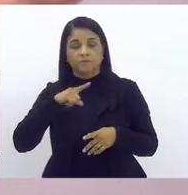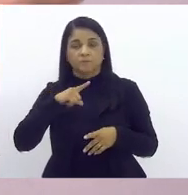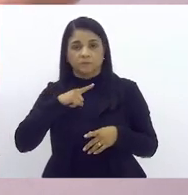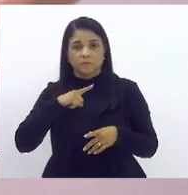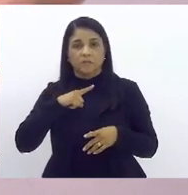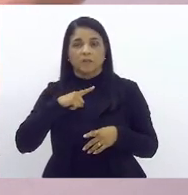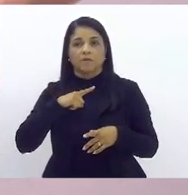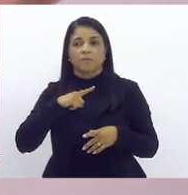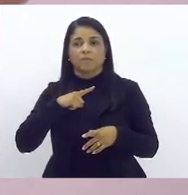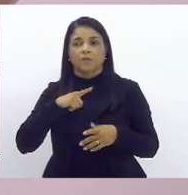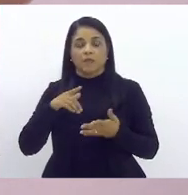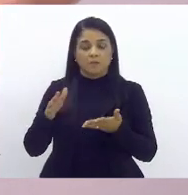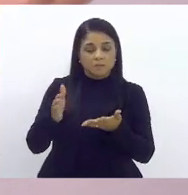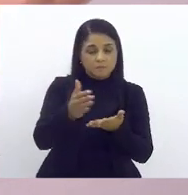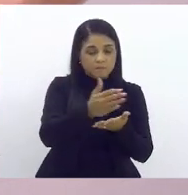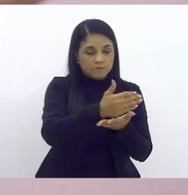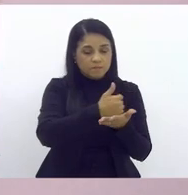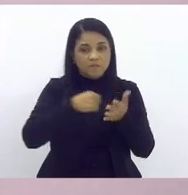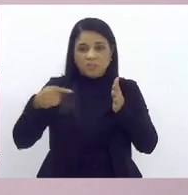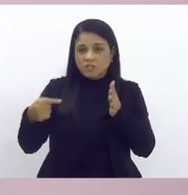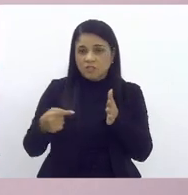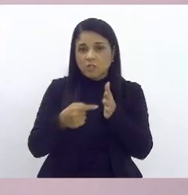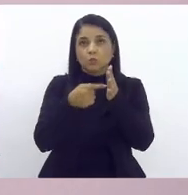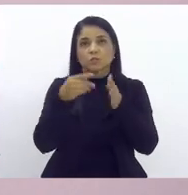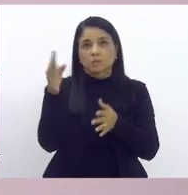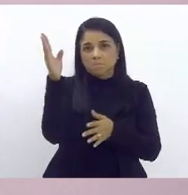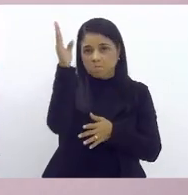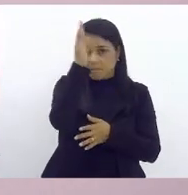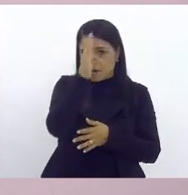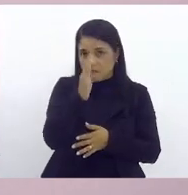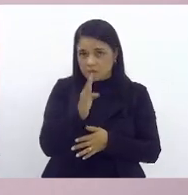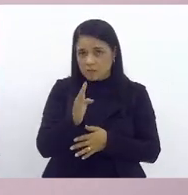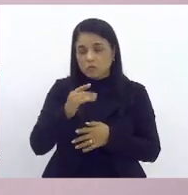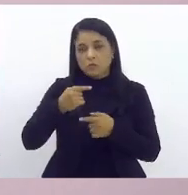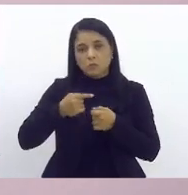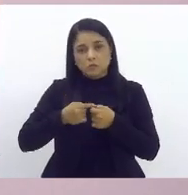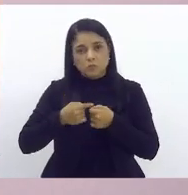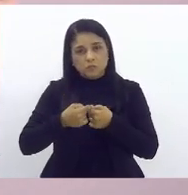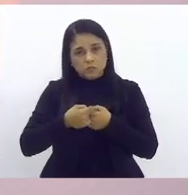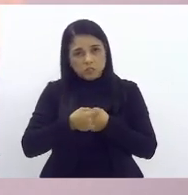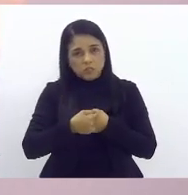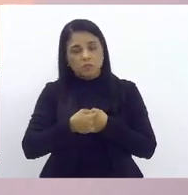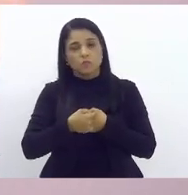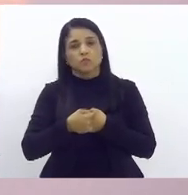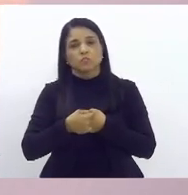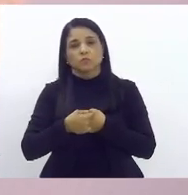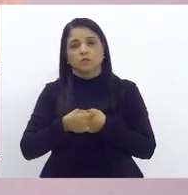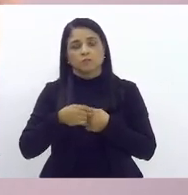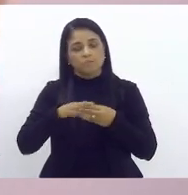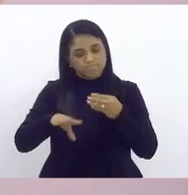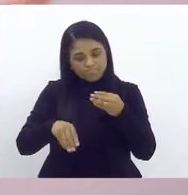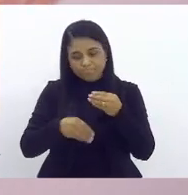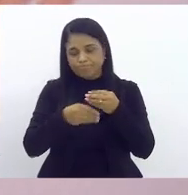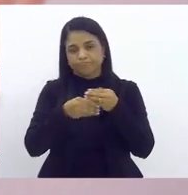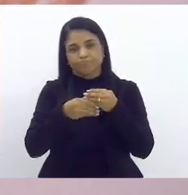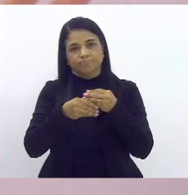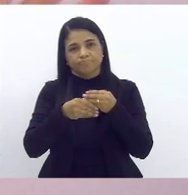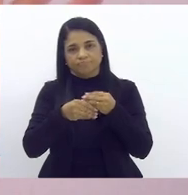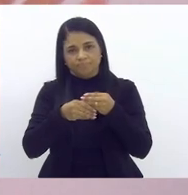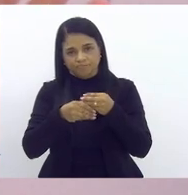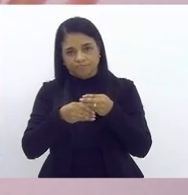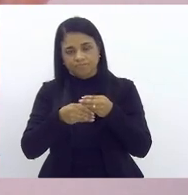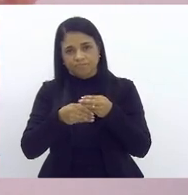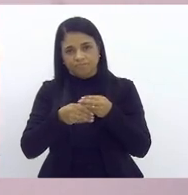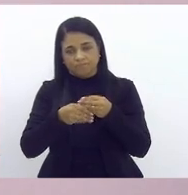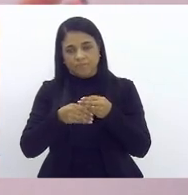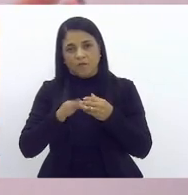está colhendo as denúncias do Brasil inteiro, dos municípios que não fizeram o enquadramento. Até agora, a